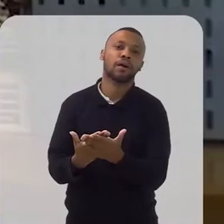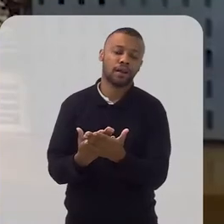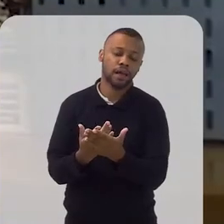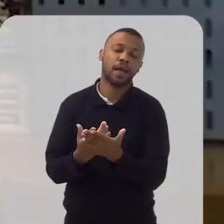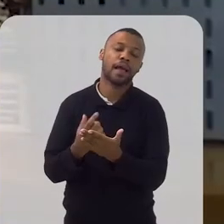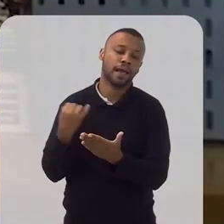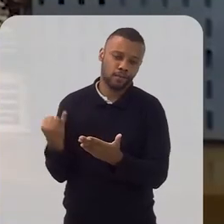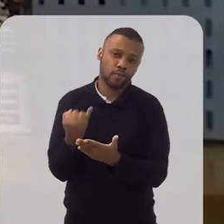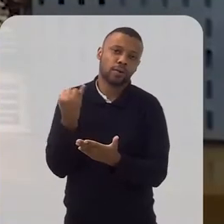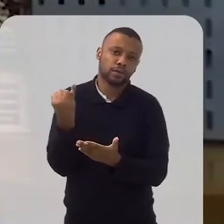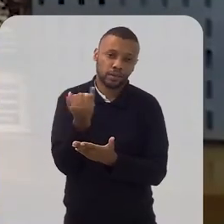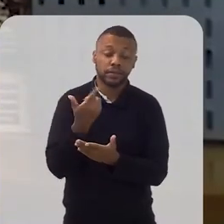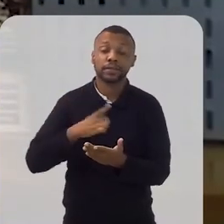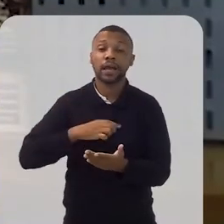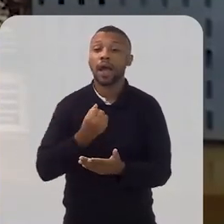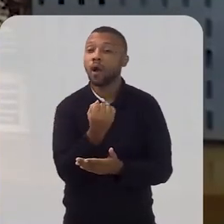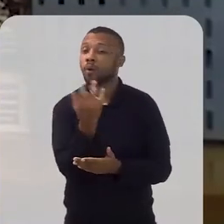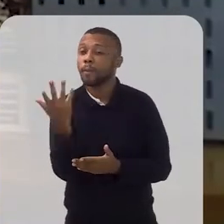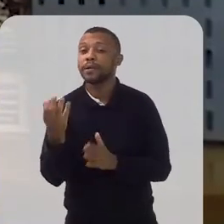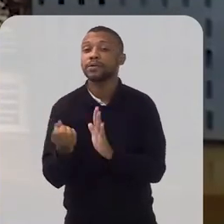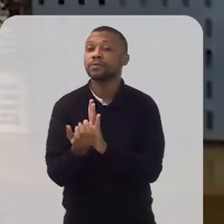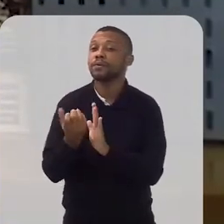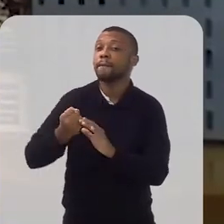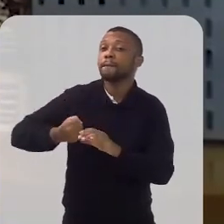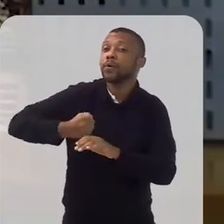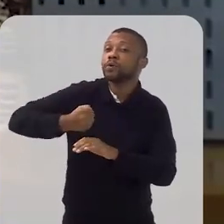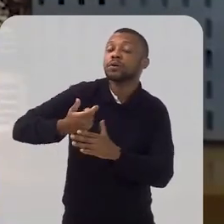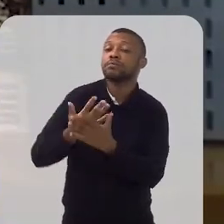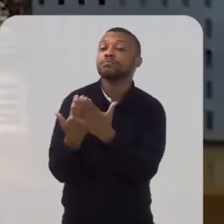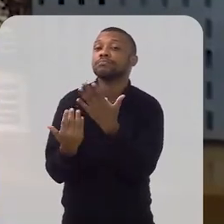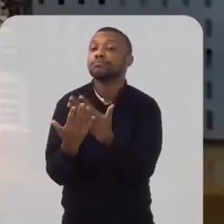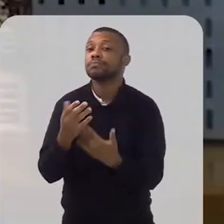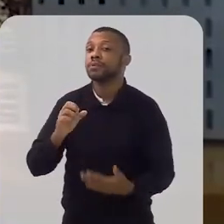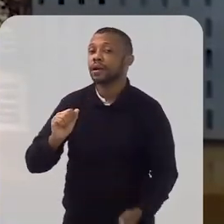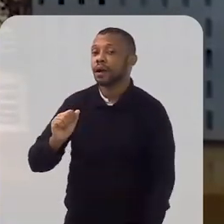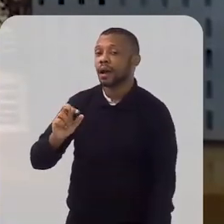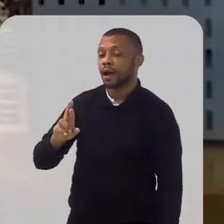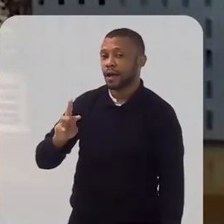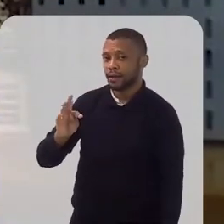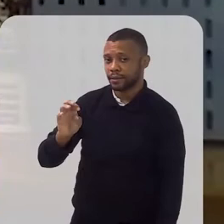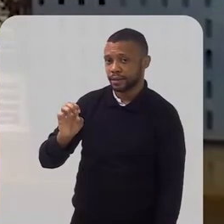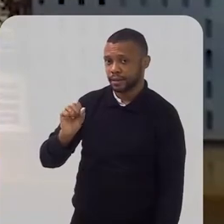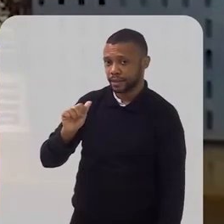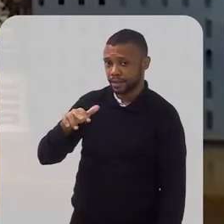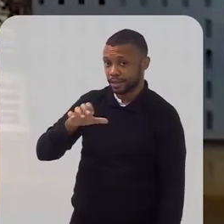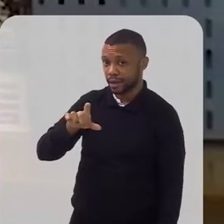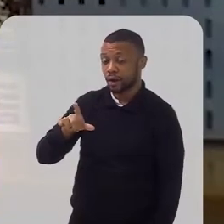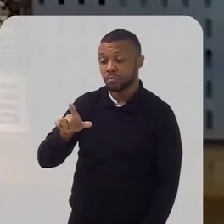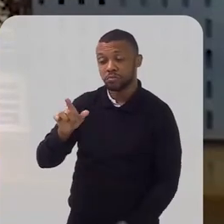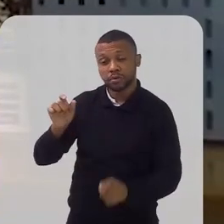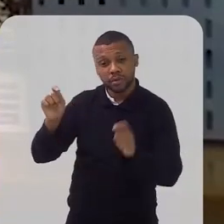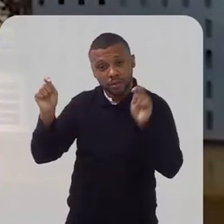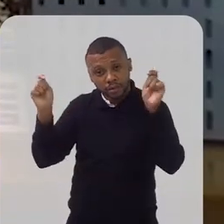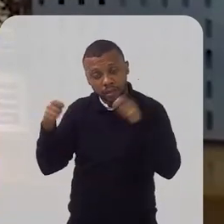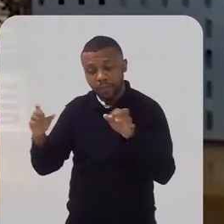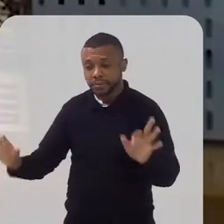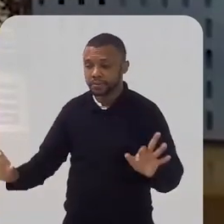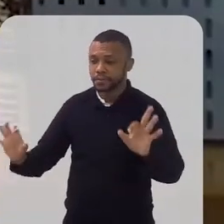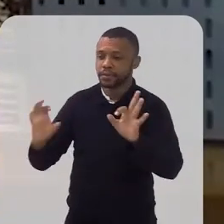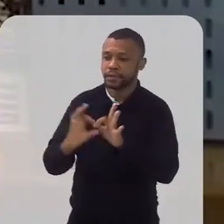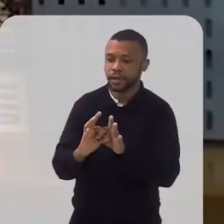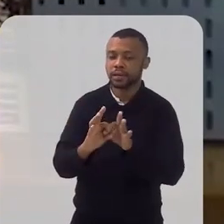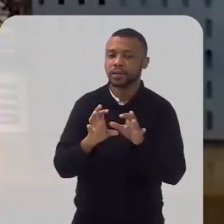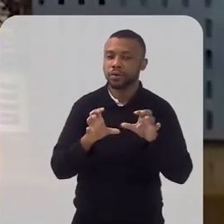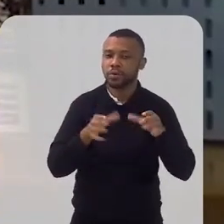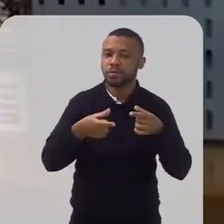né, para merenda escolar, e algumas produções artesanais, né, que a gente acha que pode integrar isso a cadeias de turismo. Assim, o primeiro passo que a